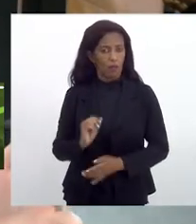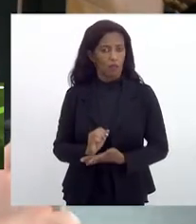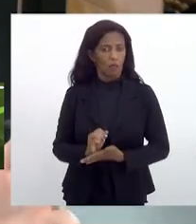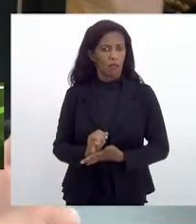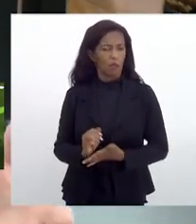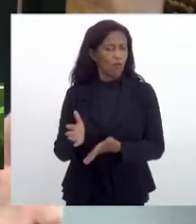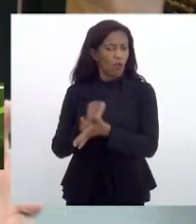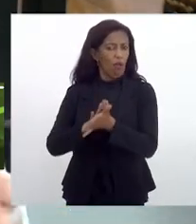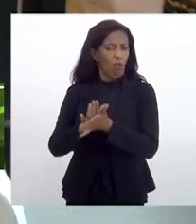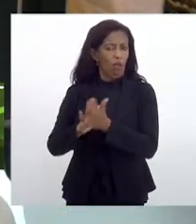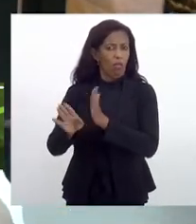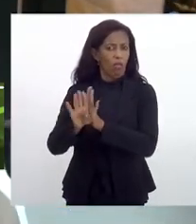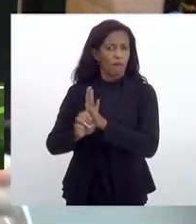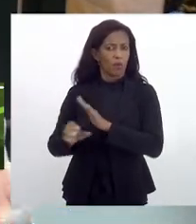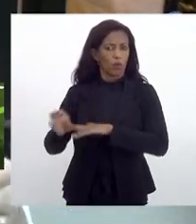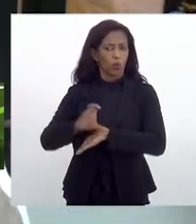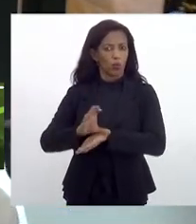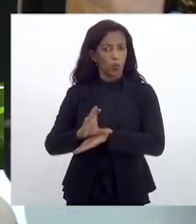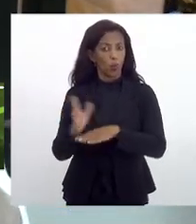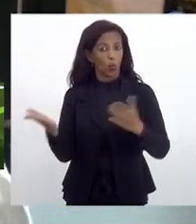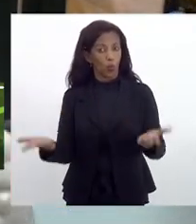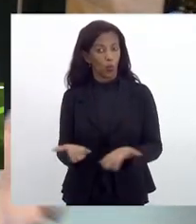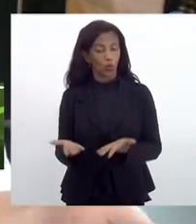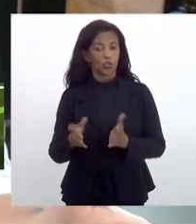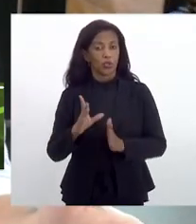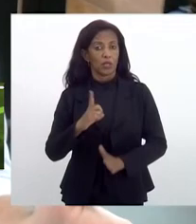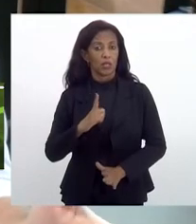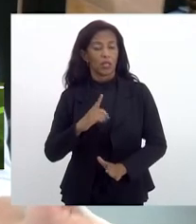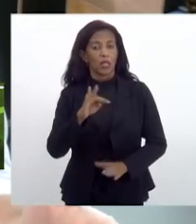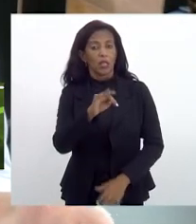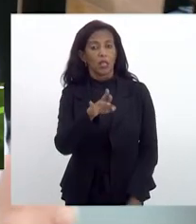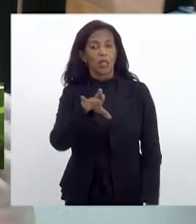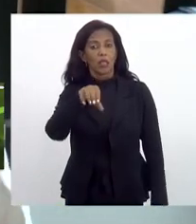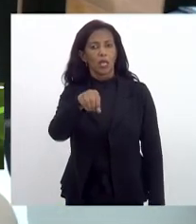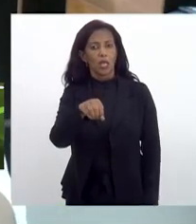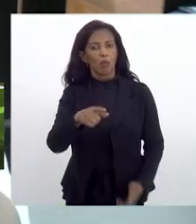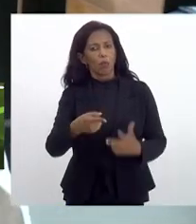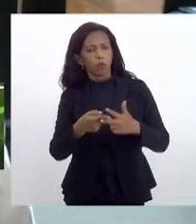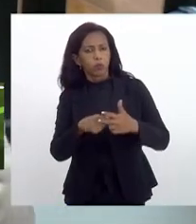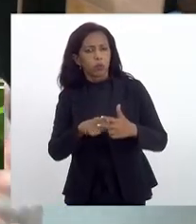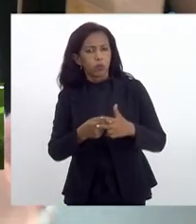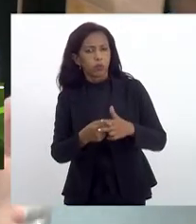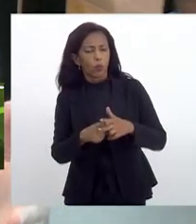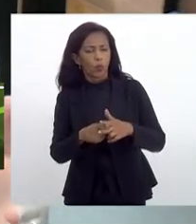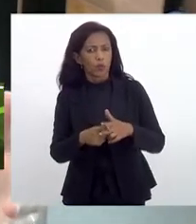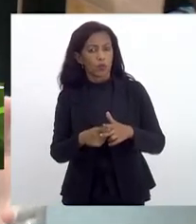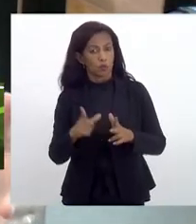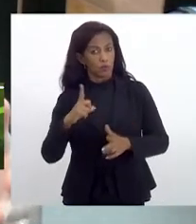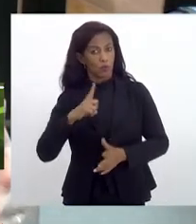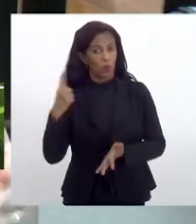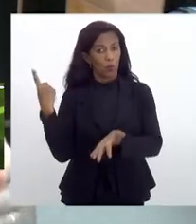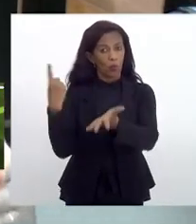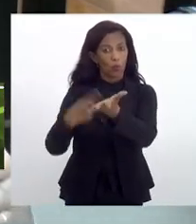constitucional. Existe hoje em vigor um termo de ajuste de gestão onde há um compromisso